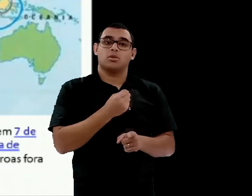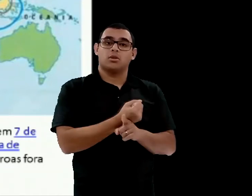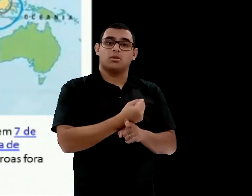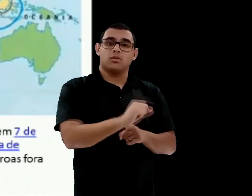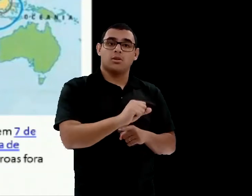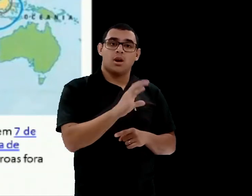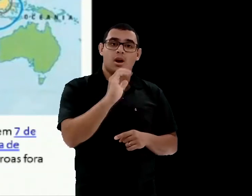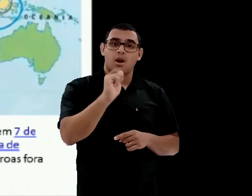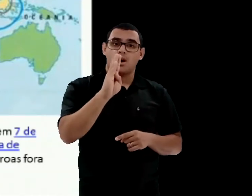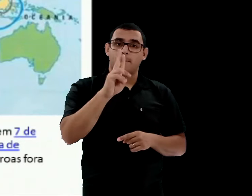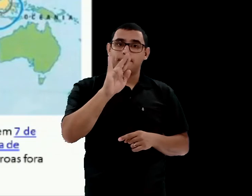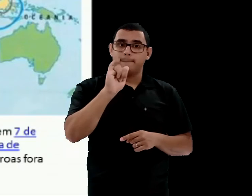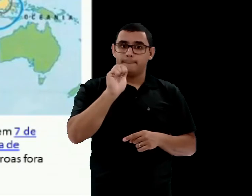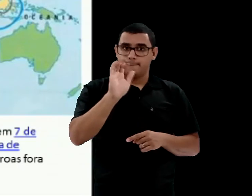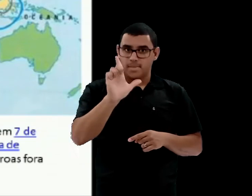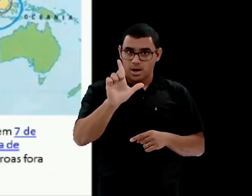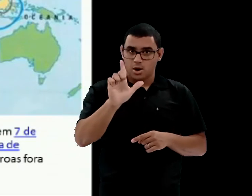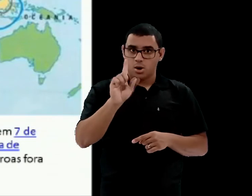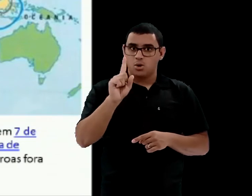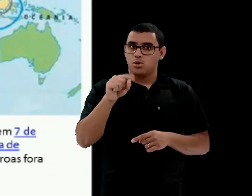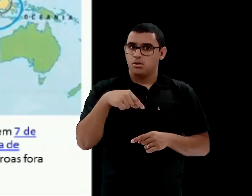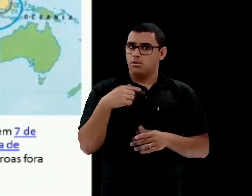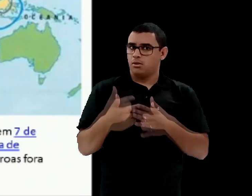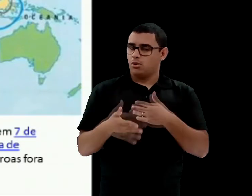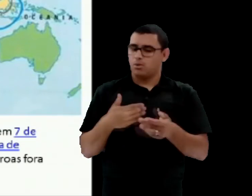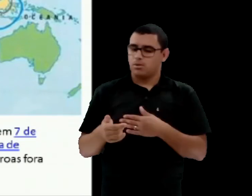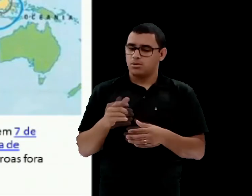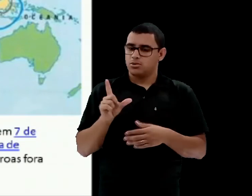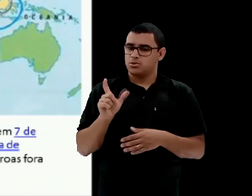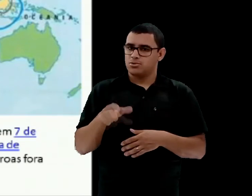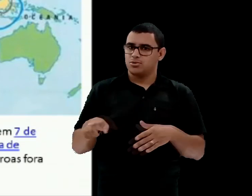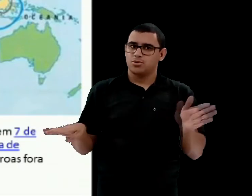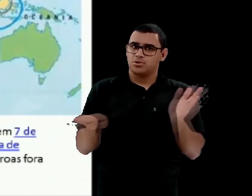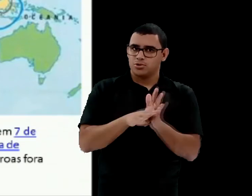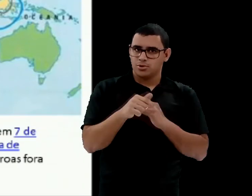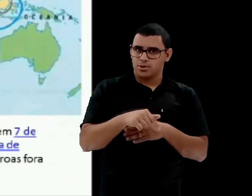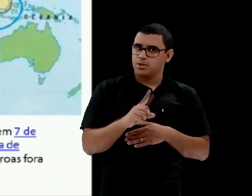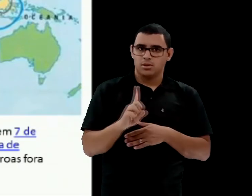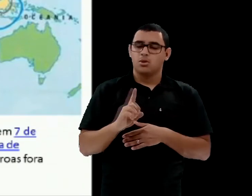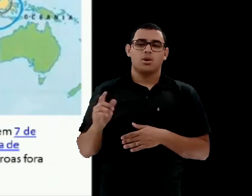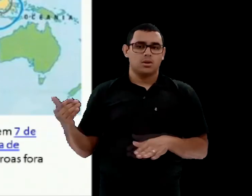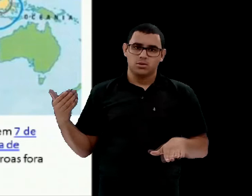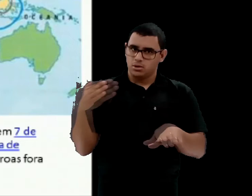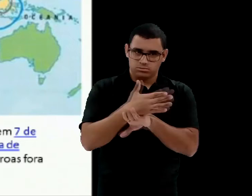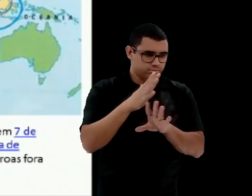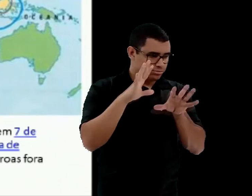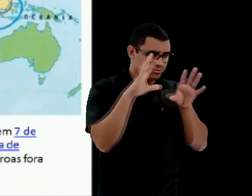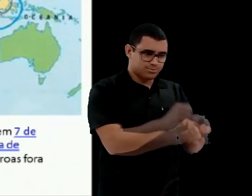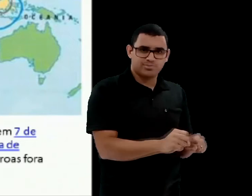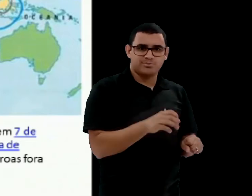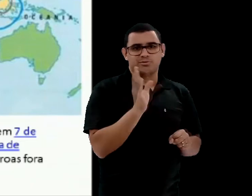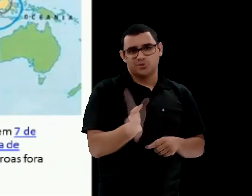que Pedro Álvares Cabral não chegou aqui por acaso, não estava perdido, mas na verdade ele veio tomar